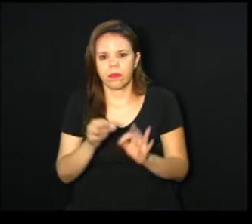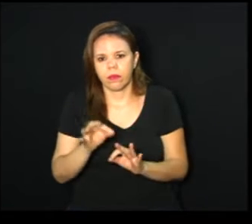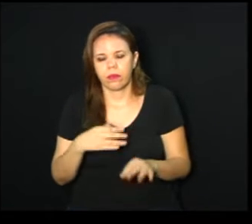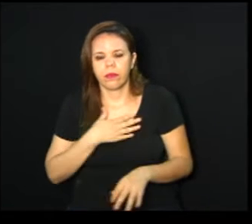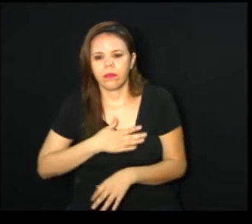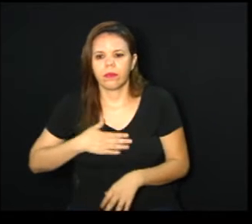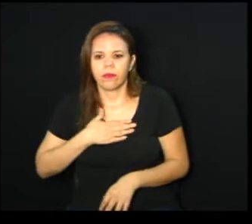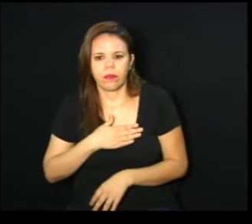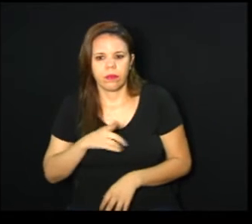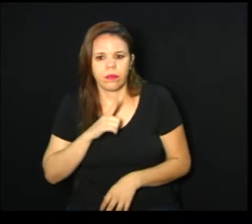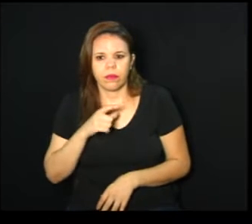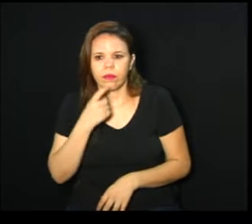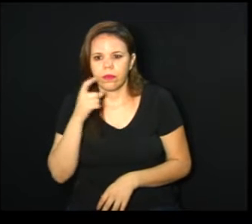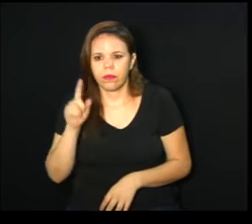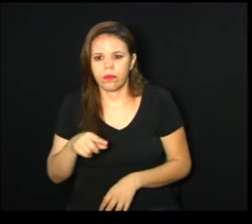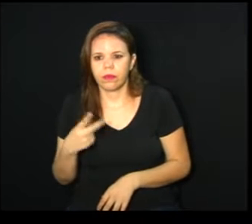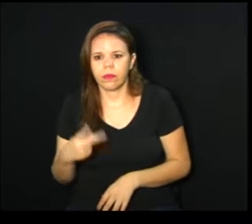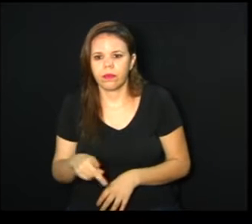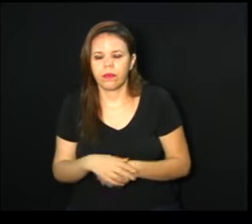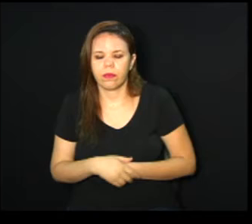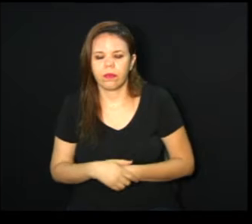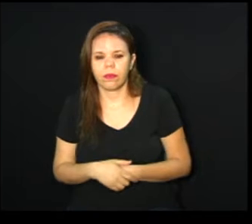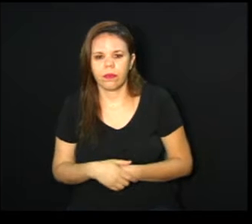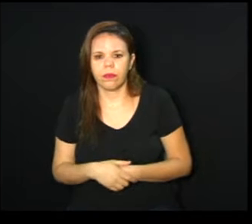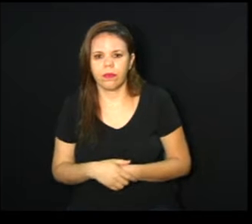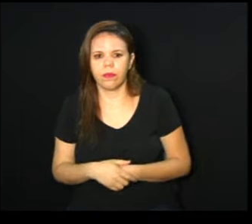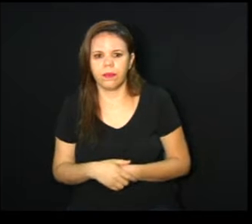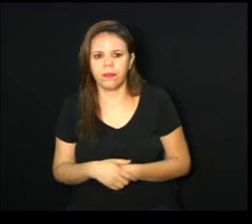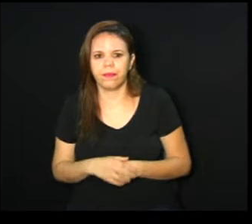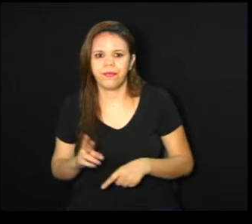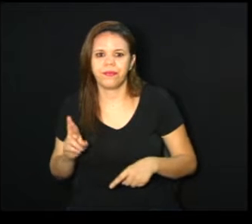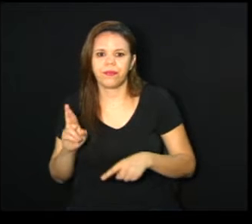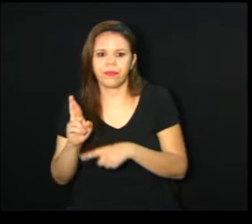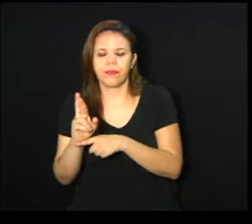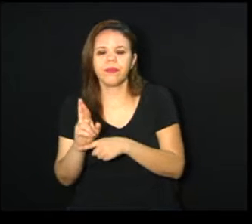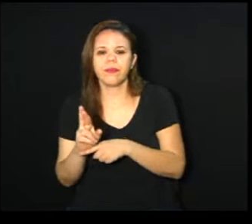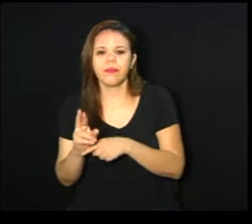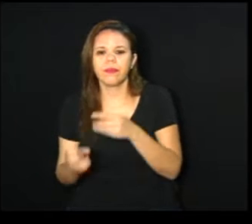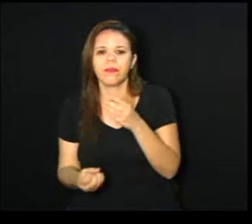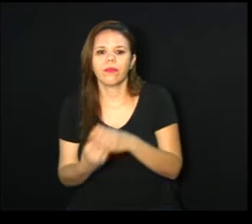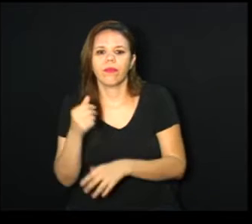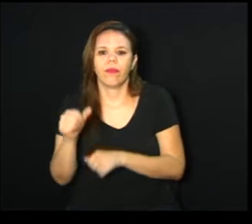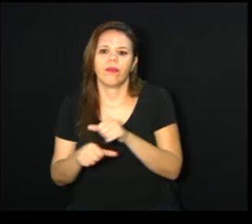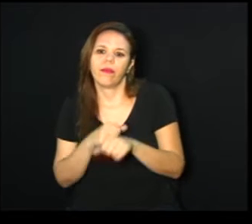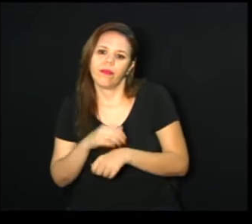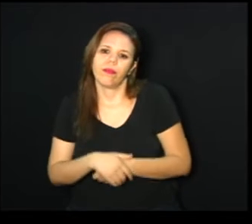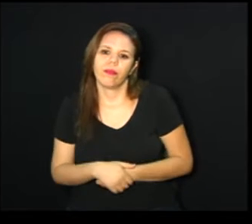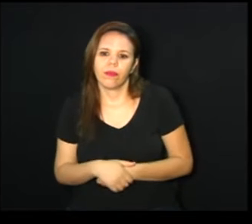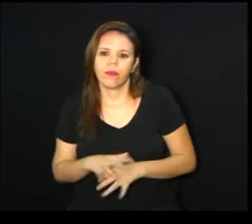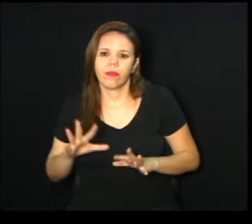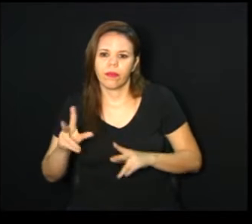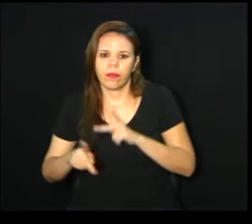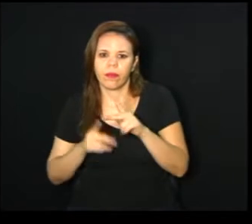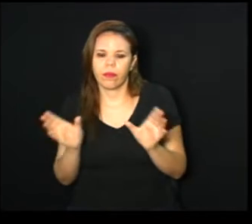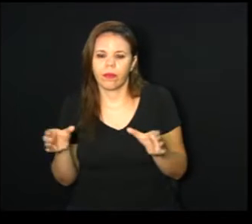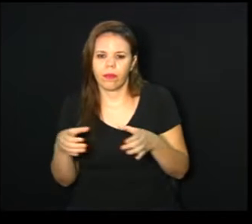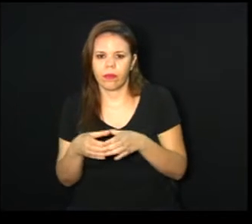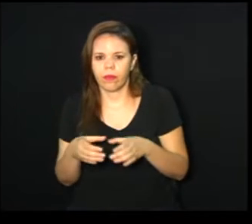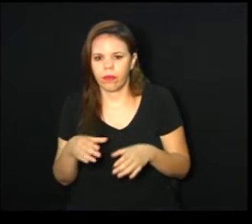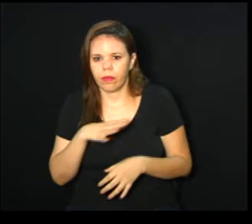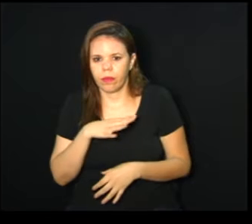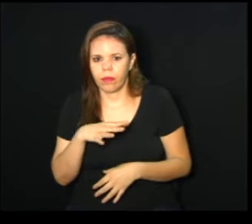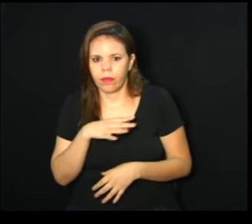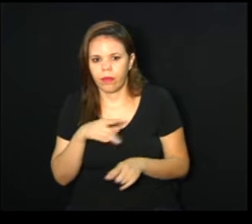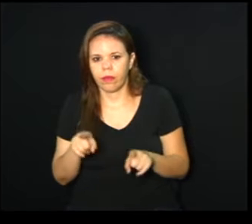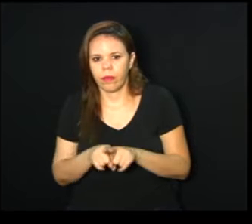satisfação muito grande ter isso em Campinas, ainda mais pela referência que essa usina se tornou para toda a comunidade da cidade e também